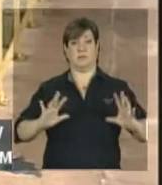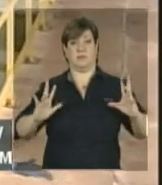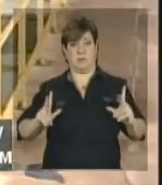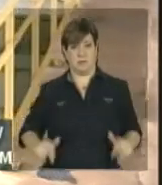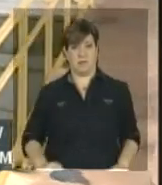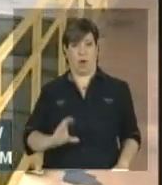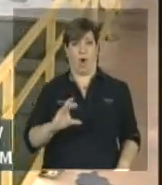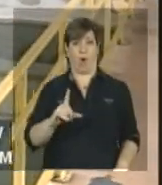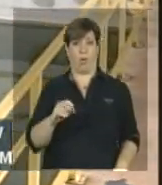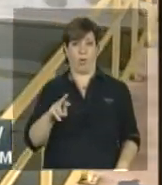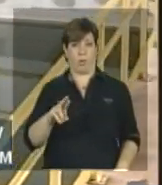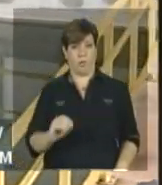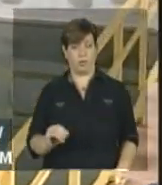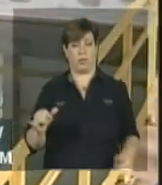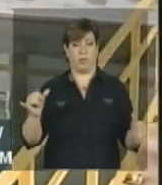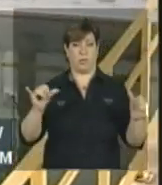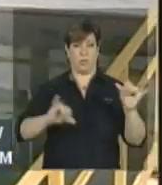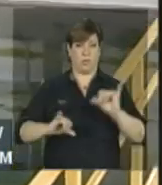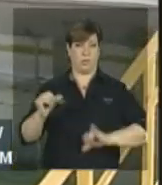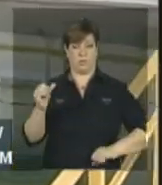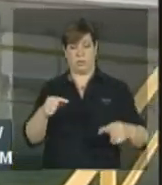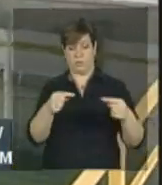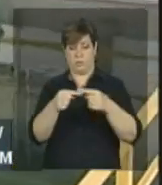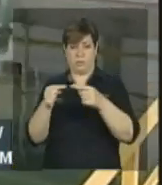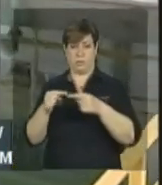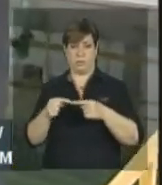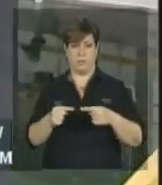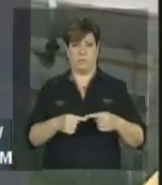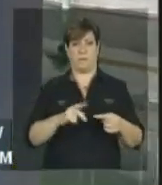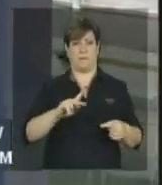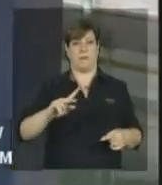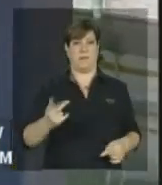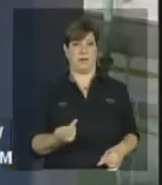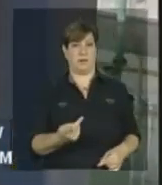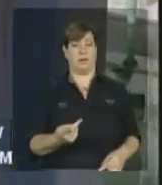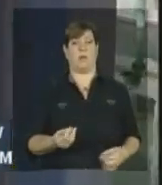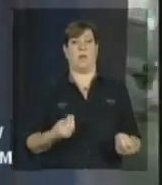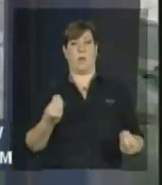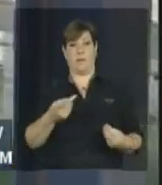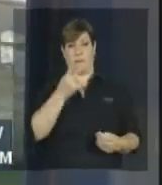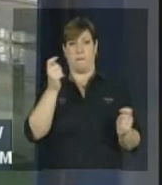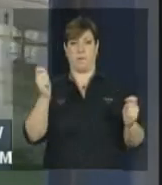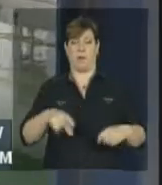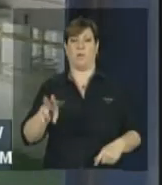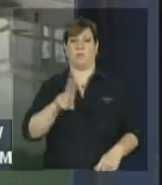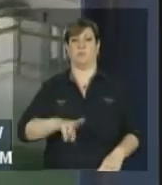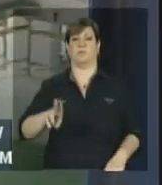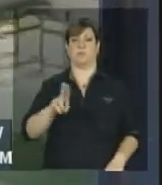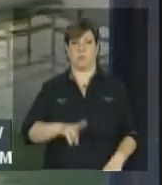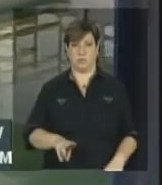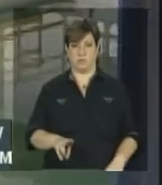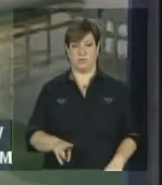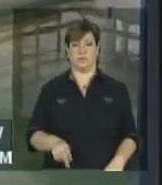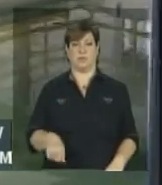submetida a um tratamento de forma a adequá-la aos padrões de potabilidade estabelecidos pelo Ministério